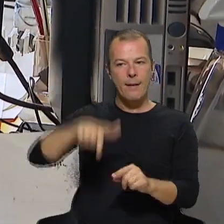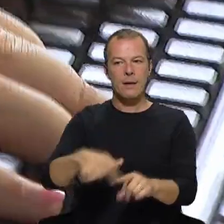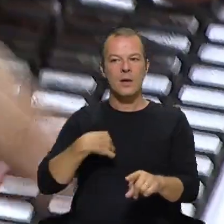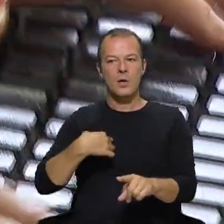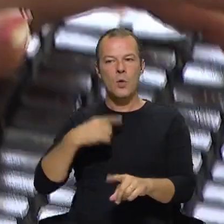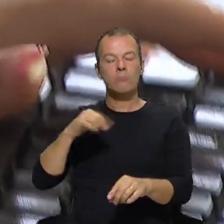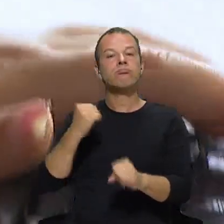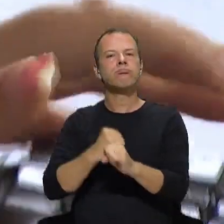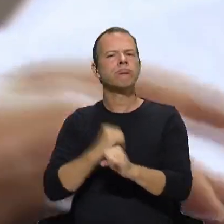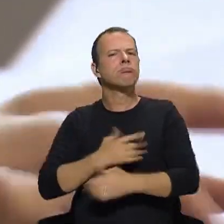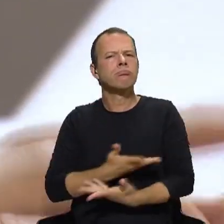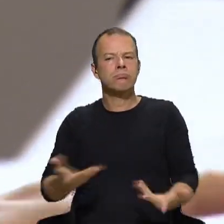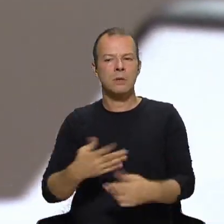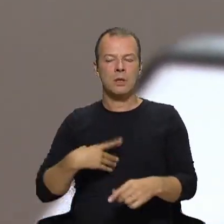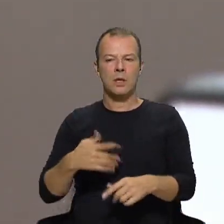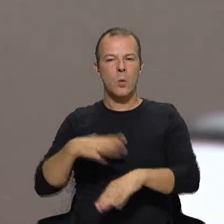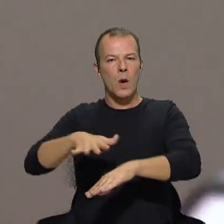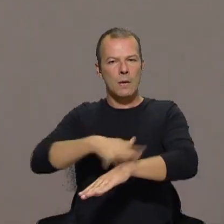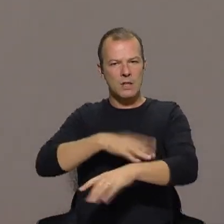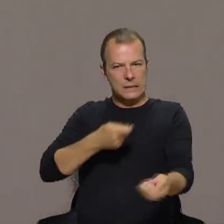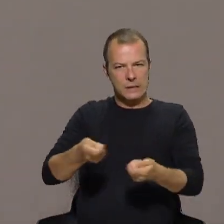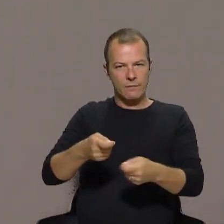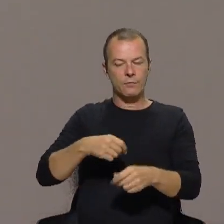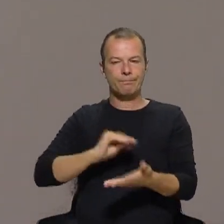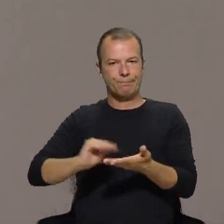eu exerço é um cargo administrativo.